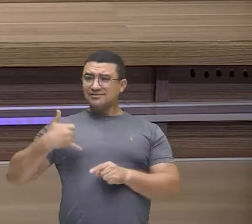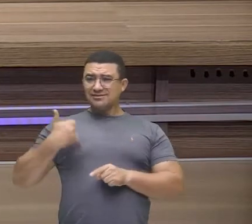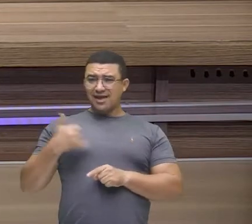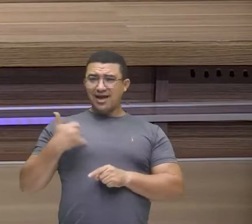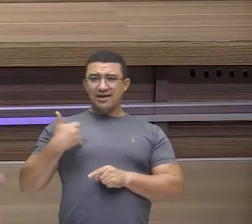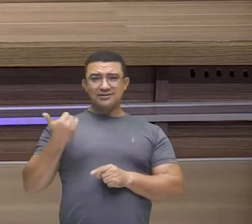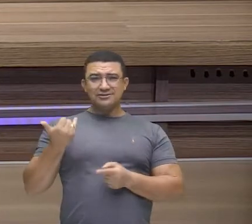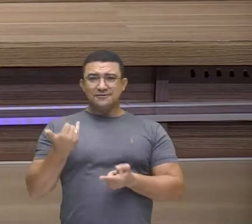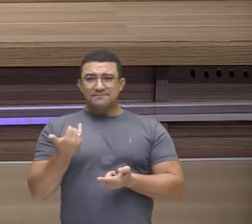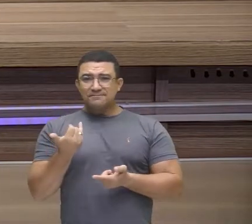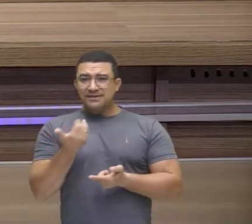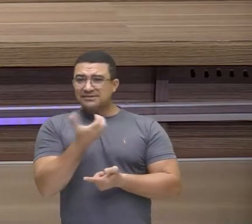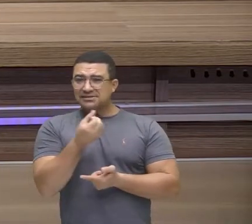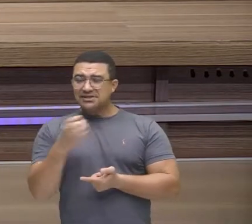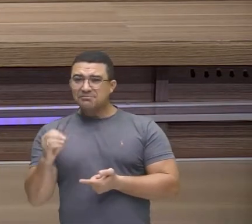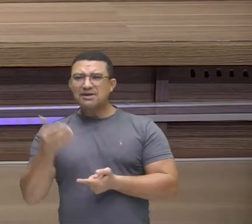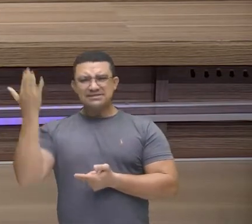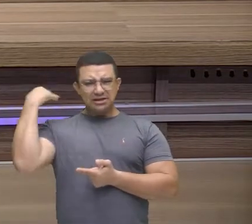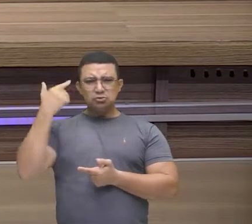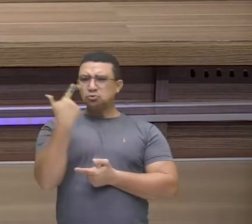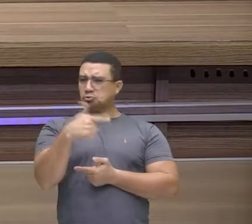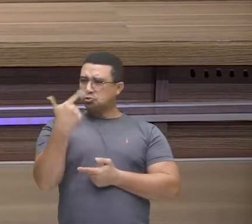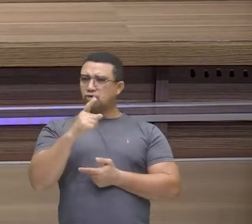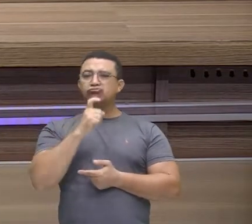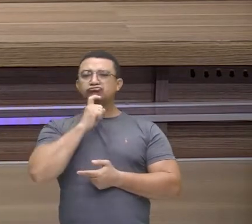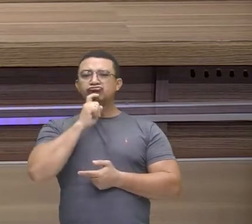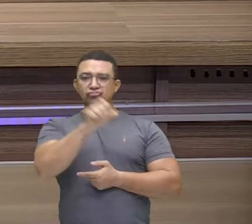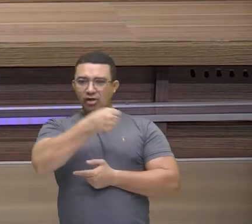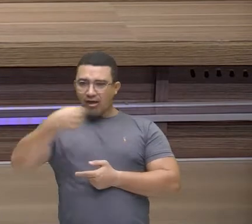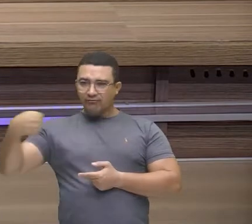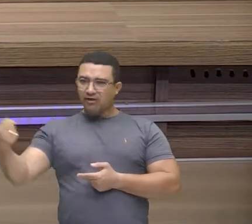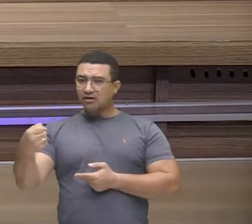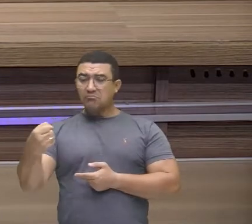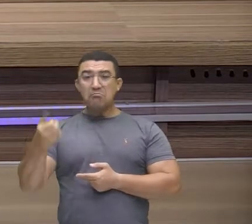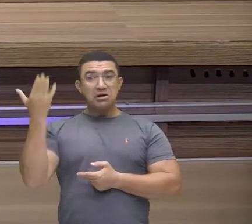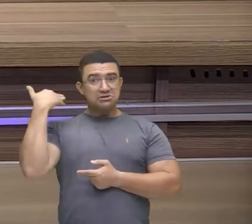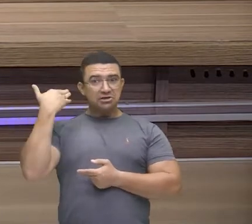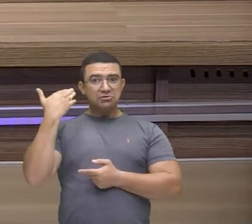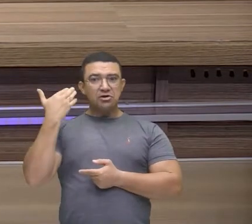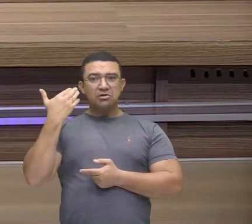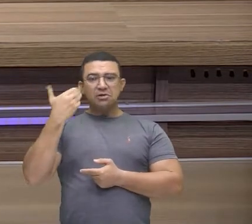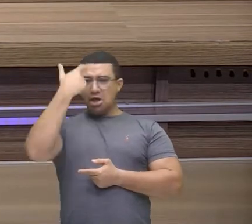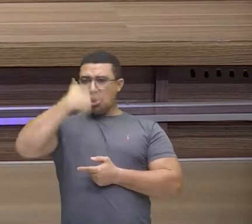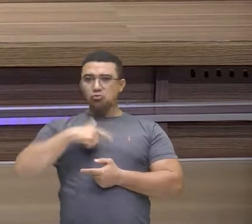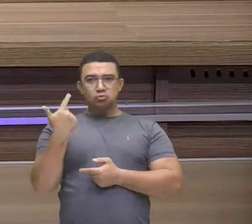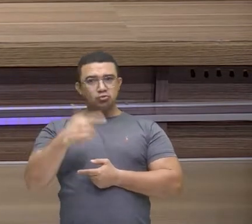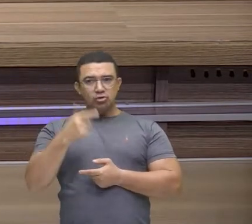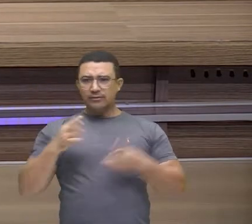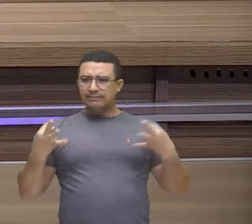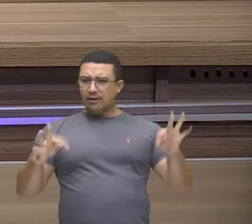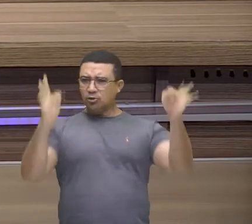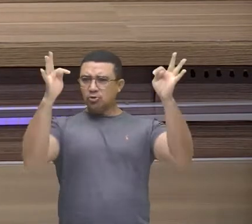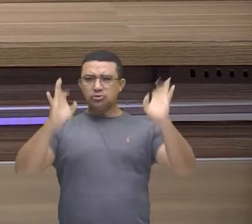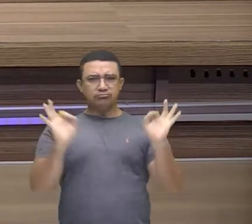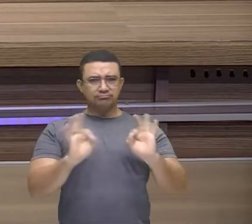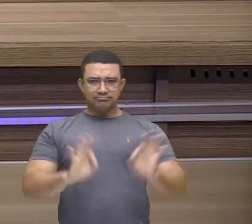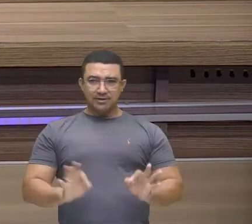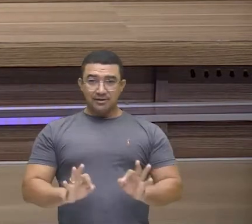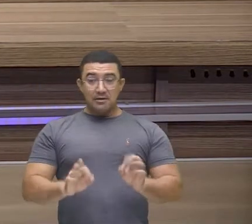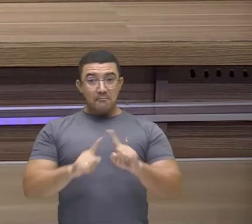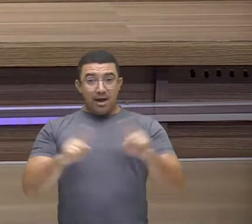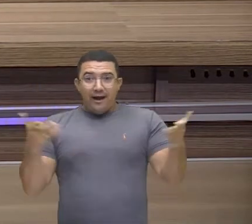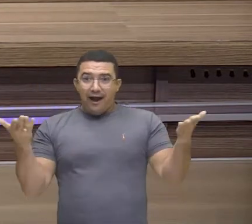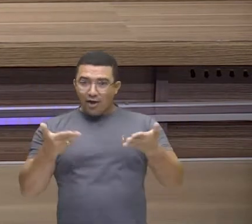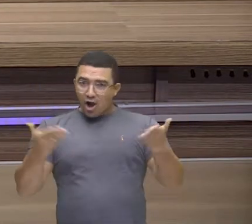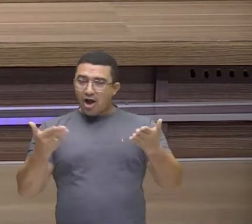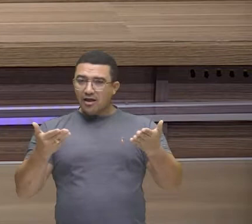sem geladeira, sem absolutamente tecnologia nenhuma, praticamente nenhuma. E aí a gente evoluiu e